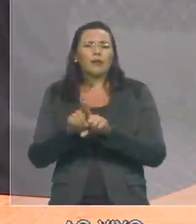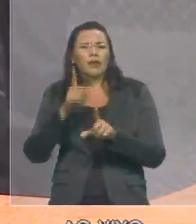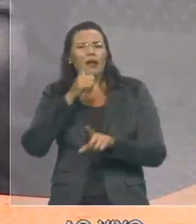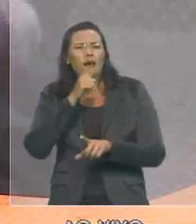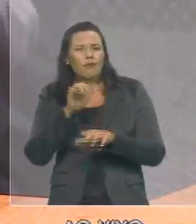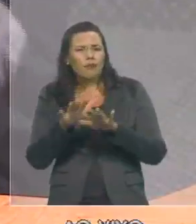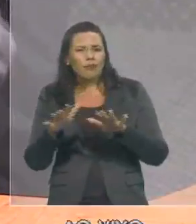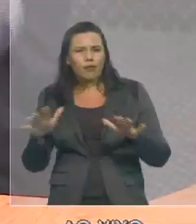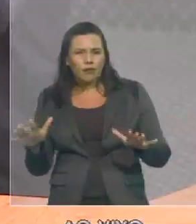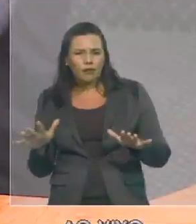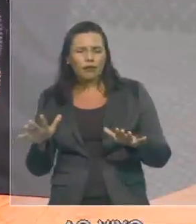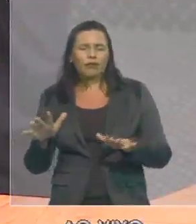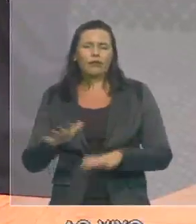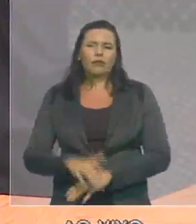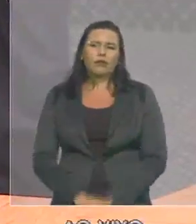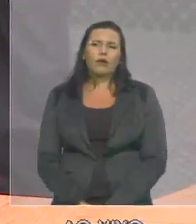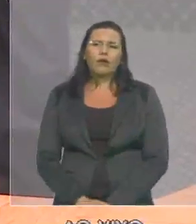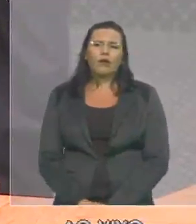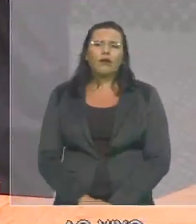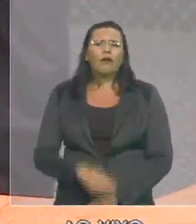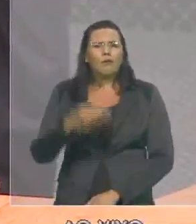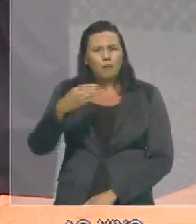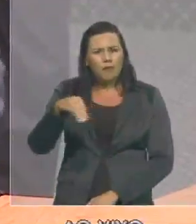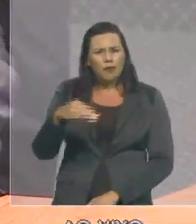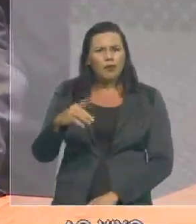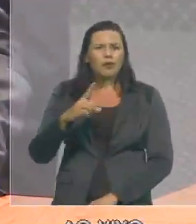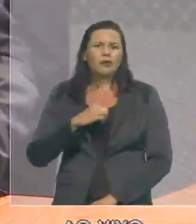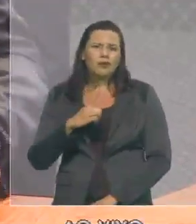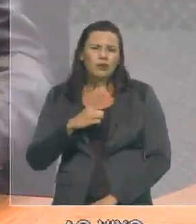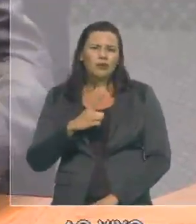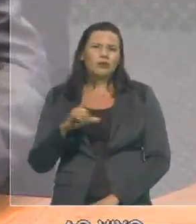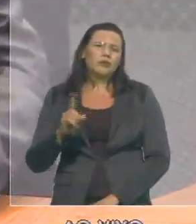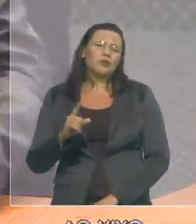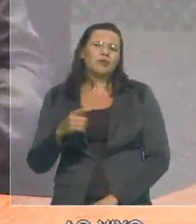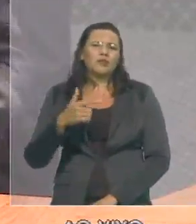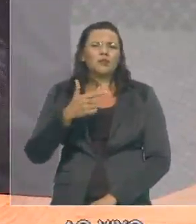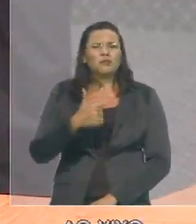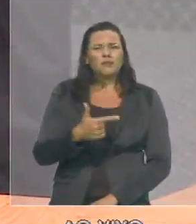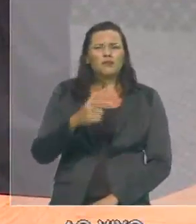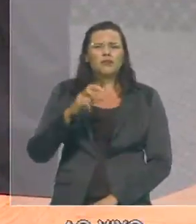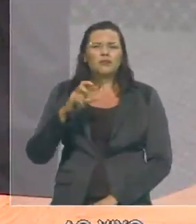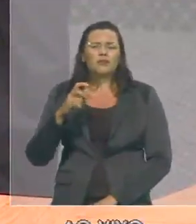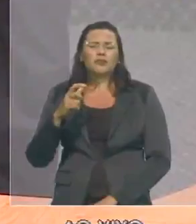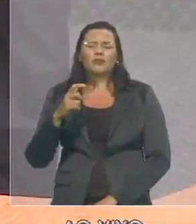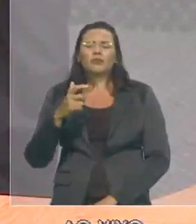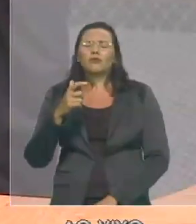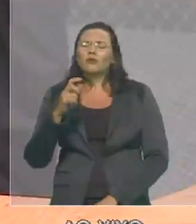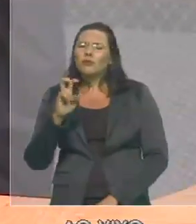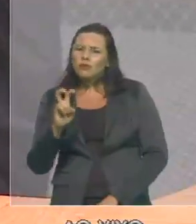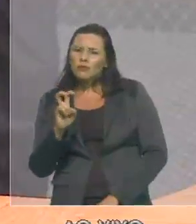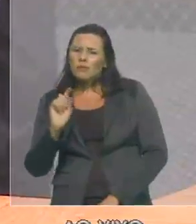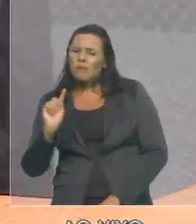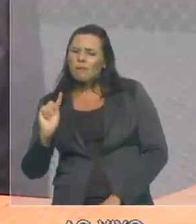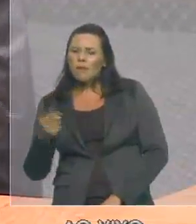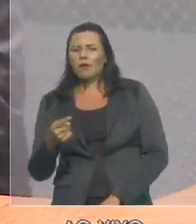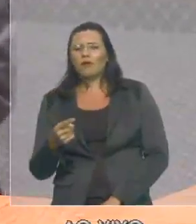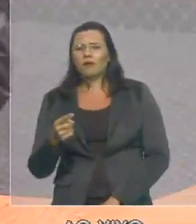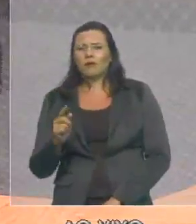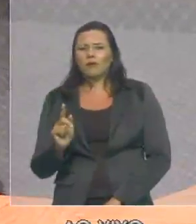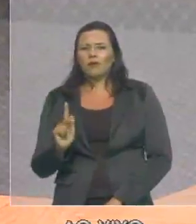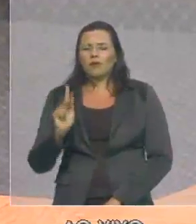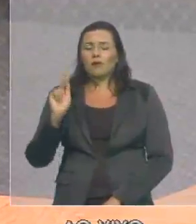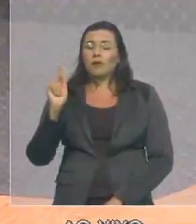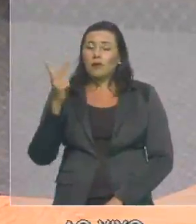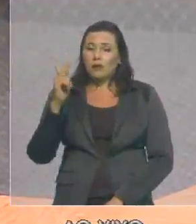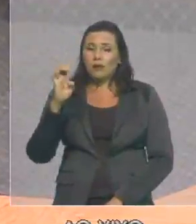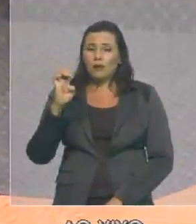relatório, que aponta que o Maranhão tem mais de 25 mil hectares de áreas propícias para o cultivo do camarão. Ou seja, o que nós defendemos foi que ela